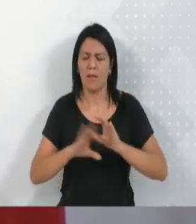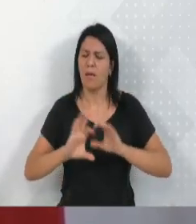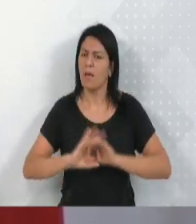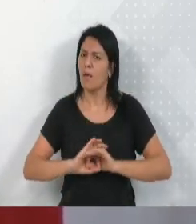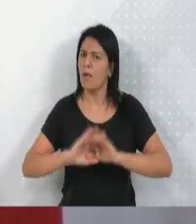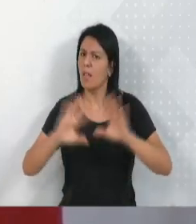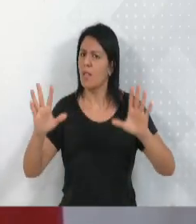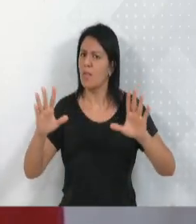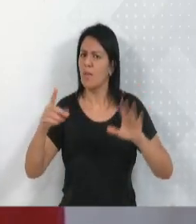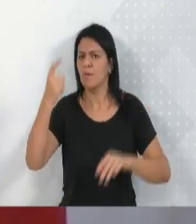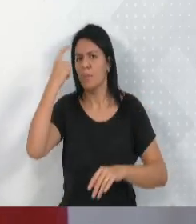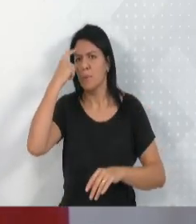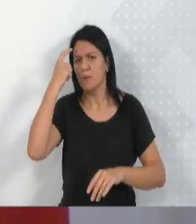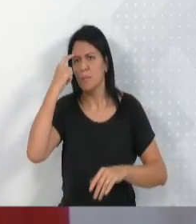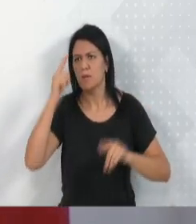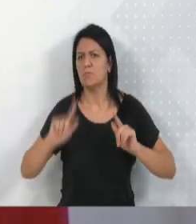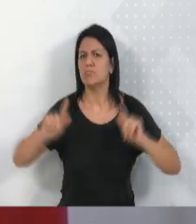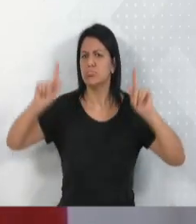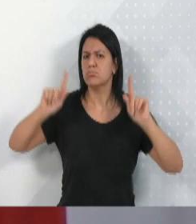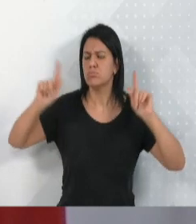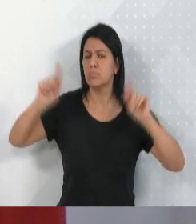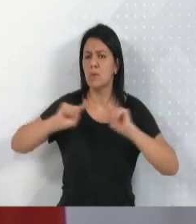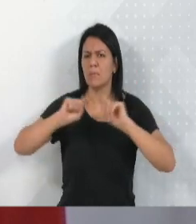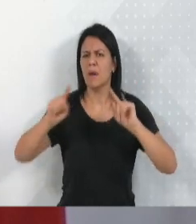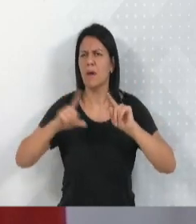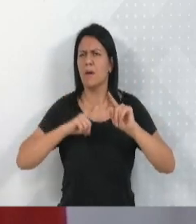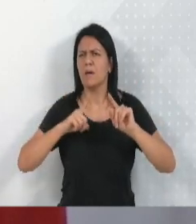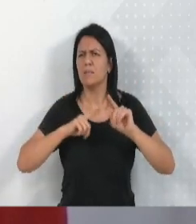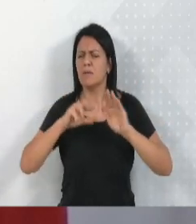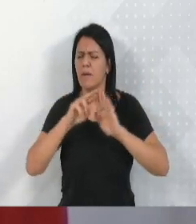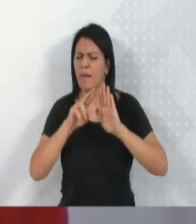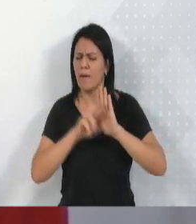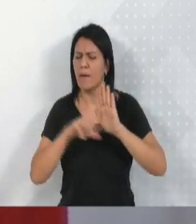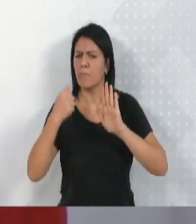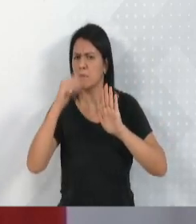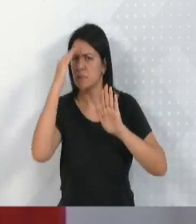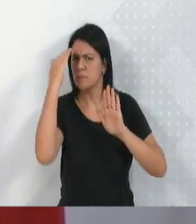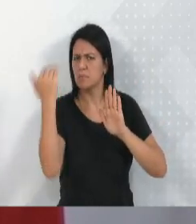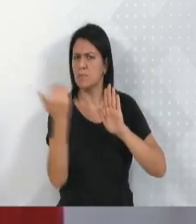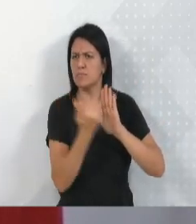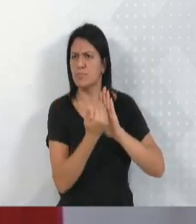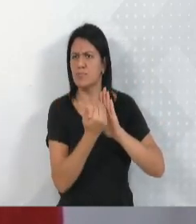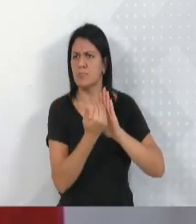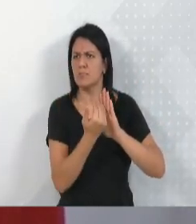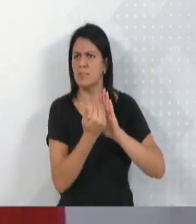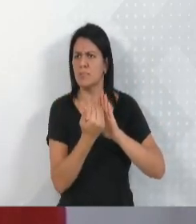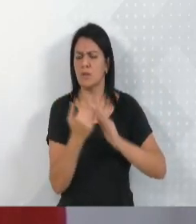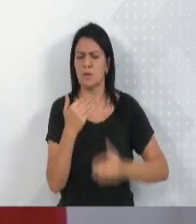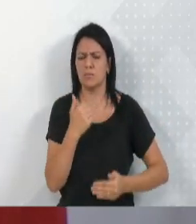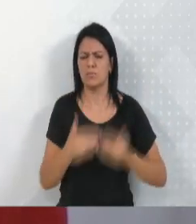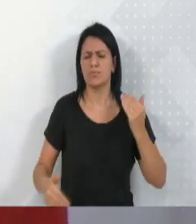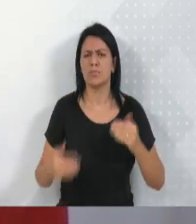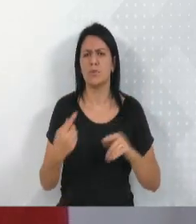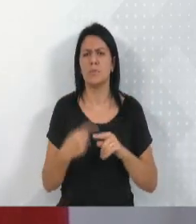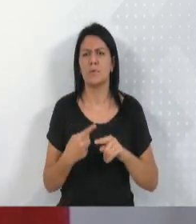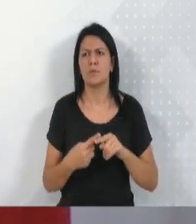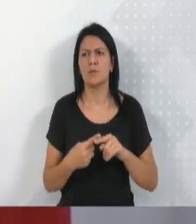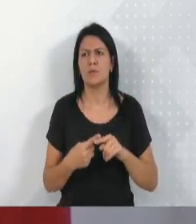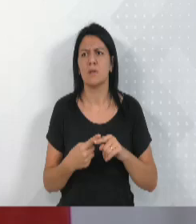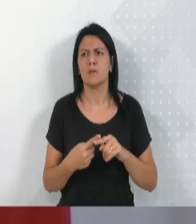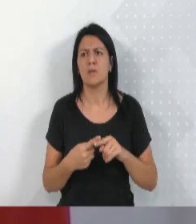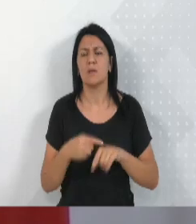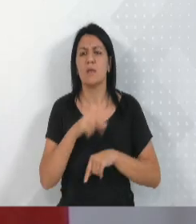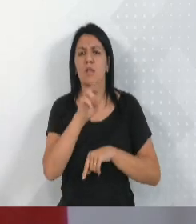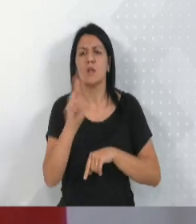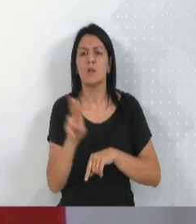todo tipo de protesto aqui em Blumenau, mas tem umas certas diretrizes que devem ser seguidas. E o maior repúdio ainda é porque eles se apropriaram do